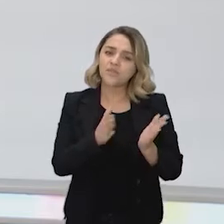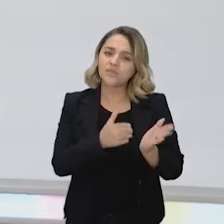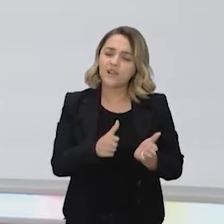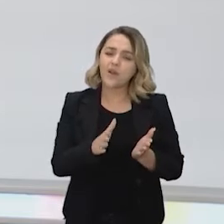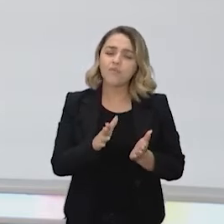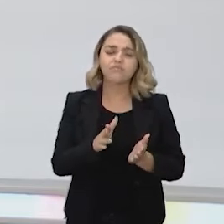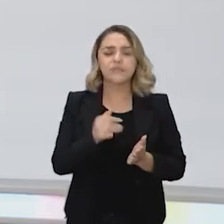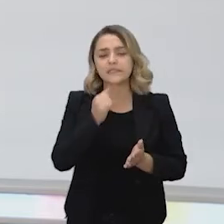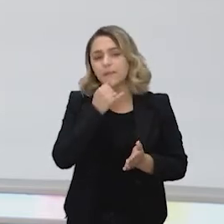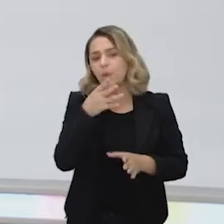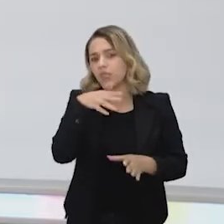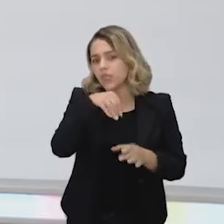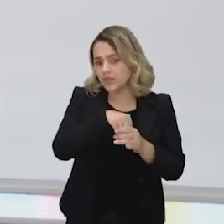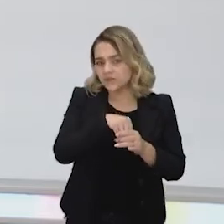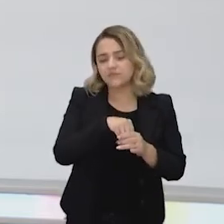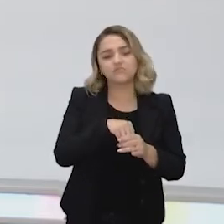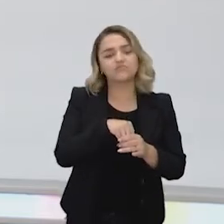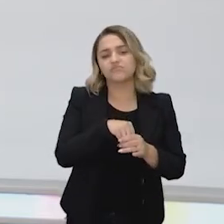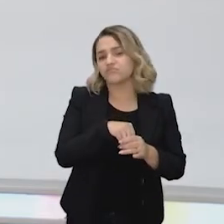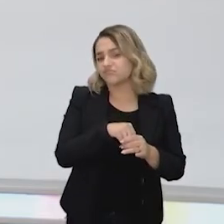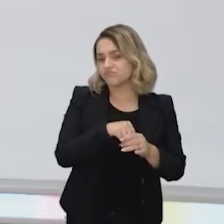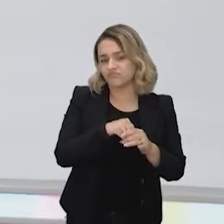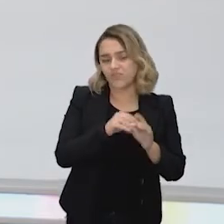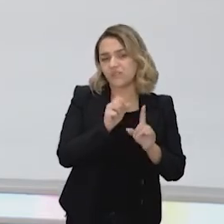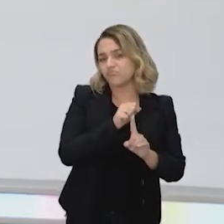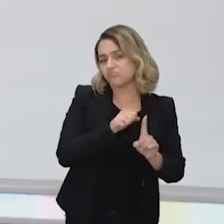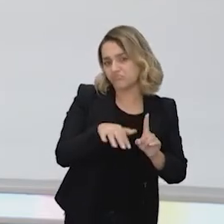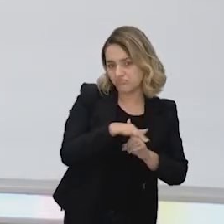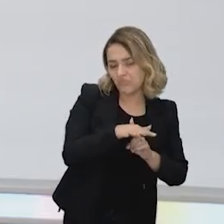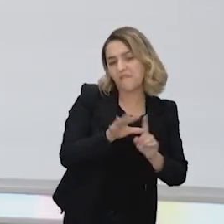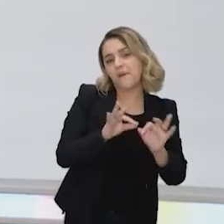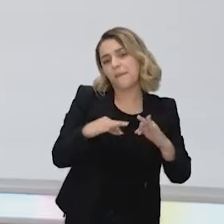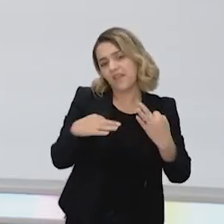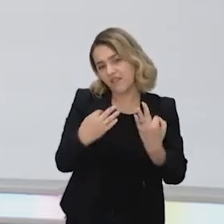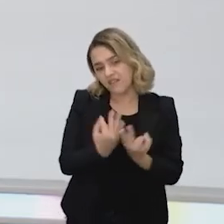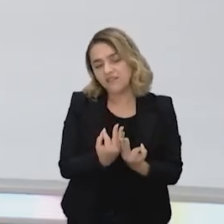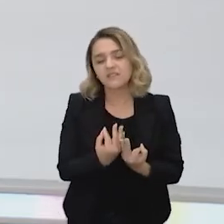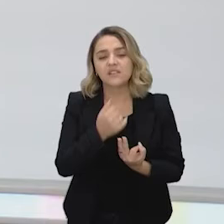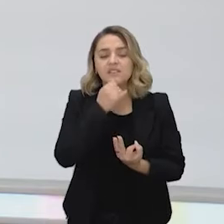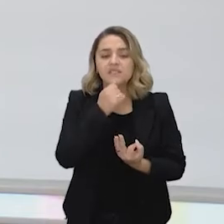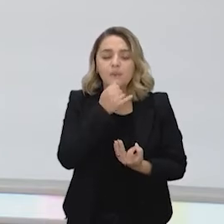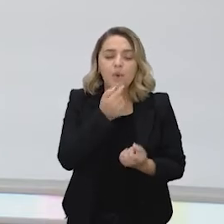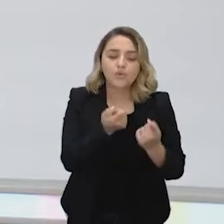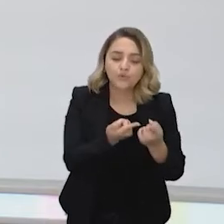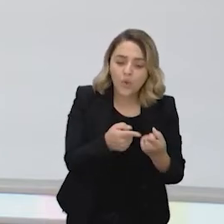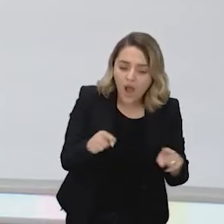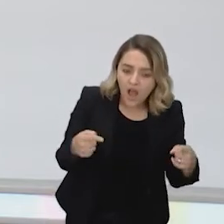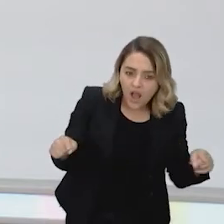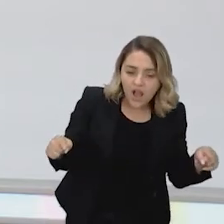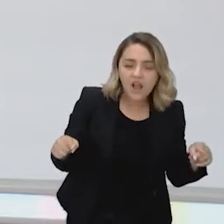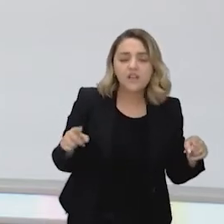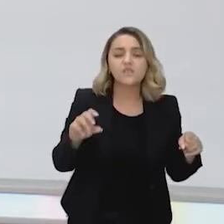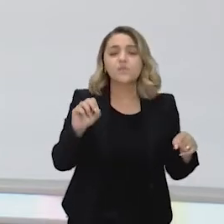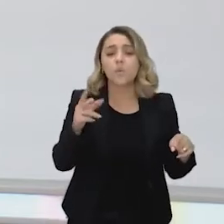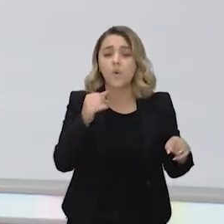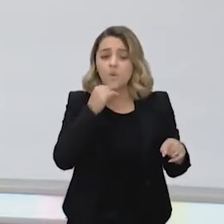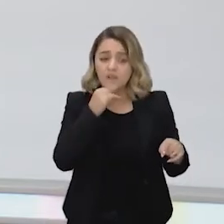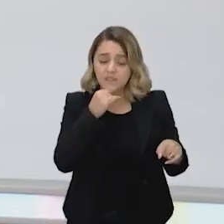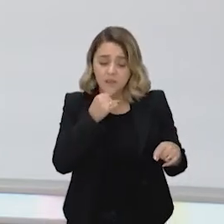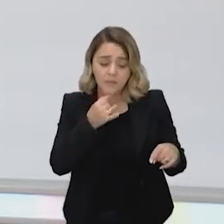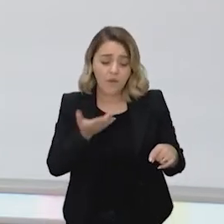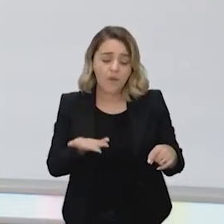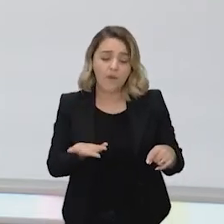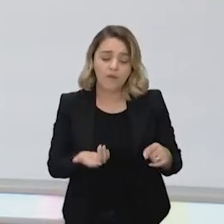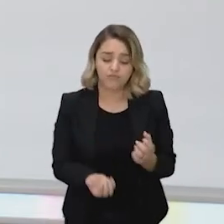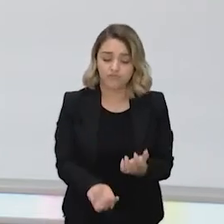né, para o churrasco, enfim, para aquecer lareiras, ele também é um importante insumo da indústria siderúrgica, né? Então ele também pode